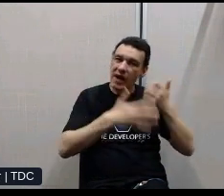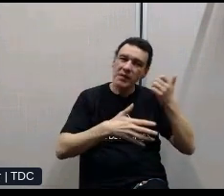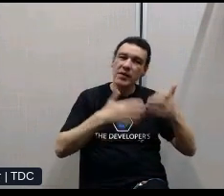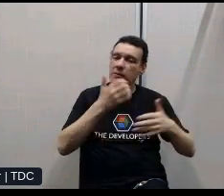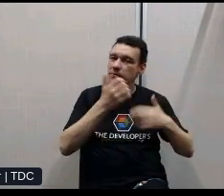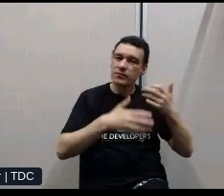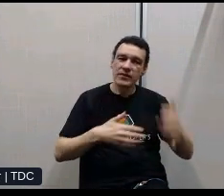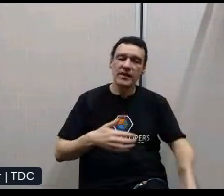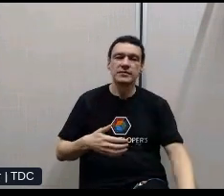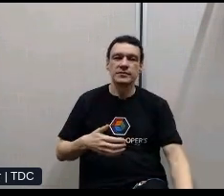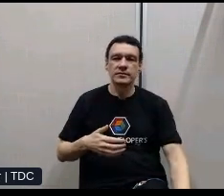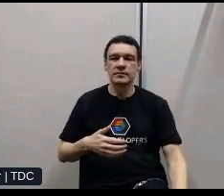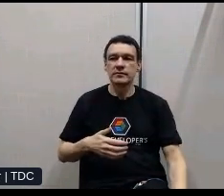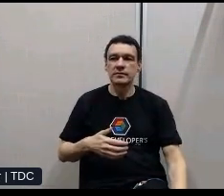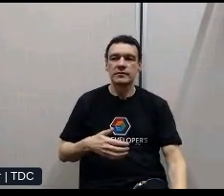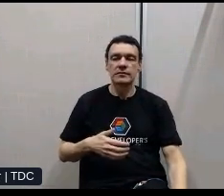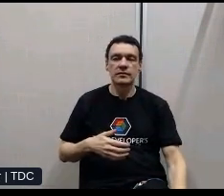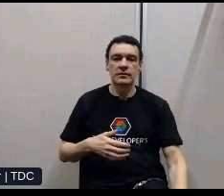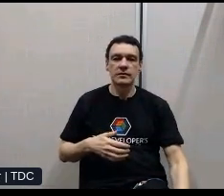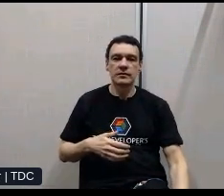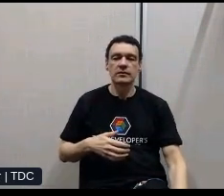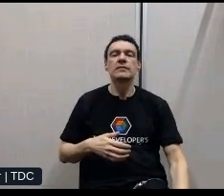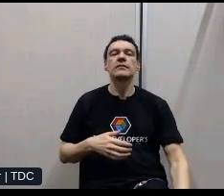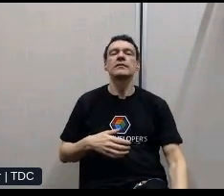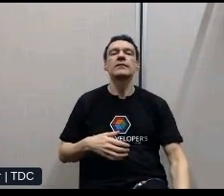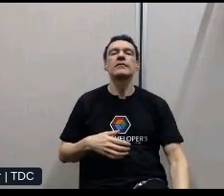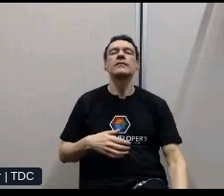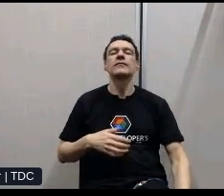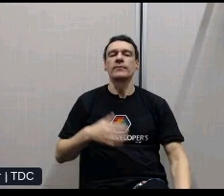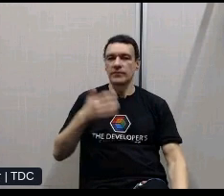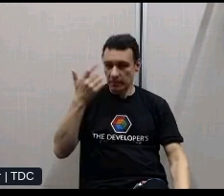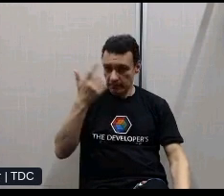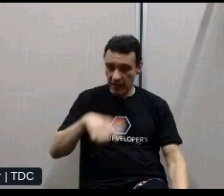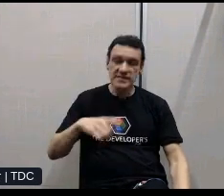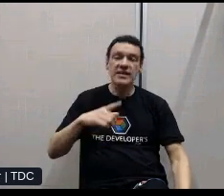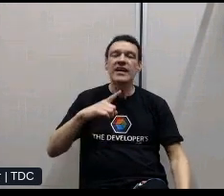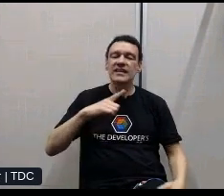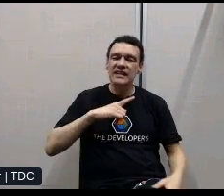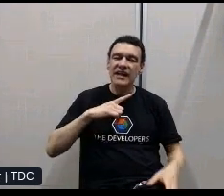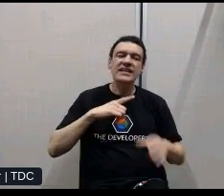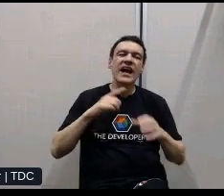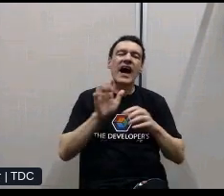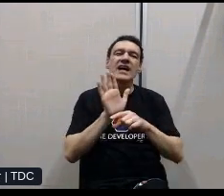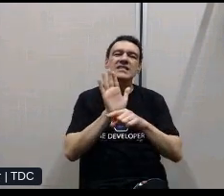IoT. Além disso, a gente tem os assistentes virtuais, que eles são conhecidos também